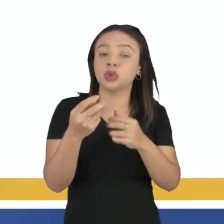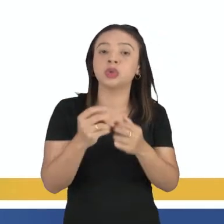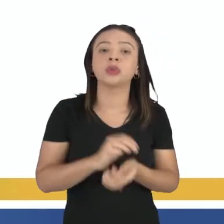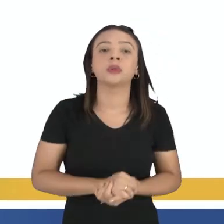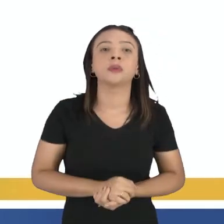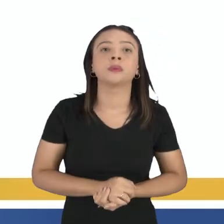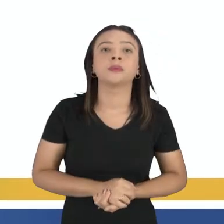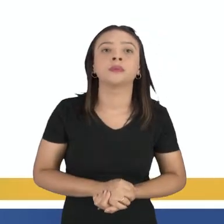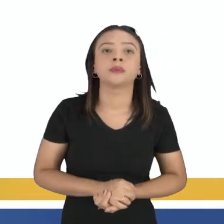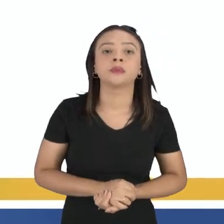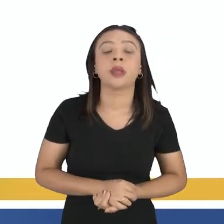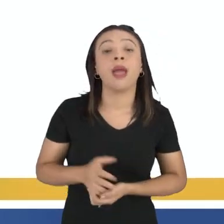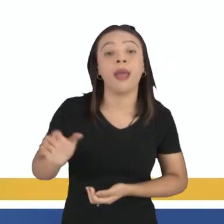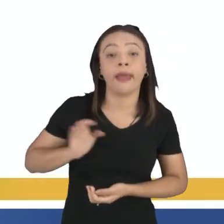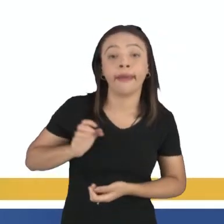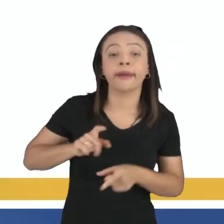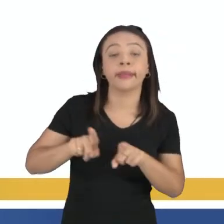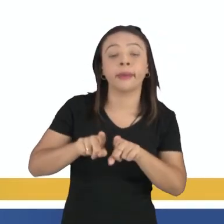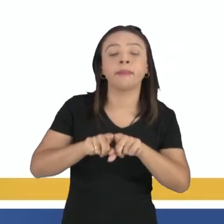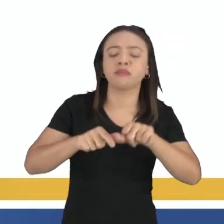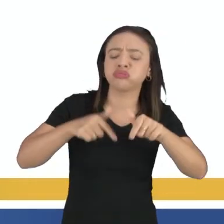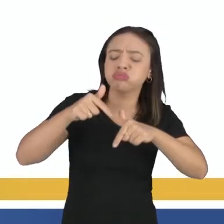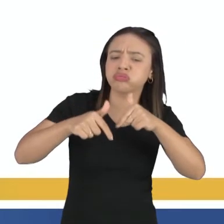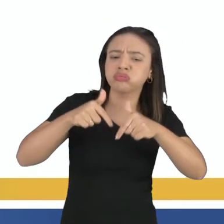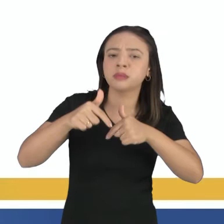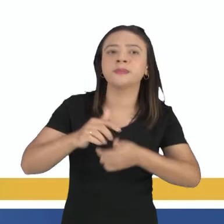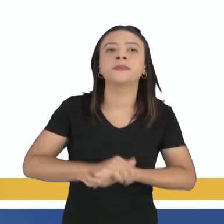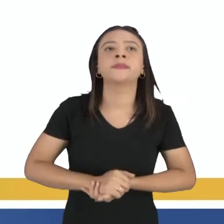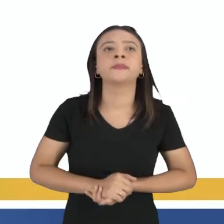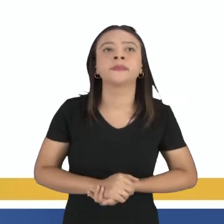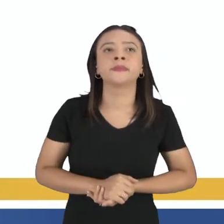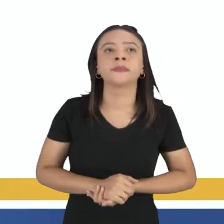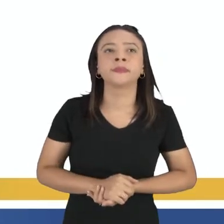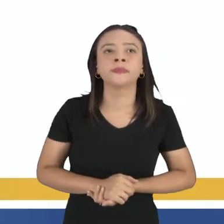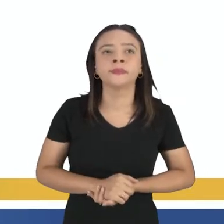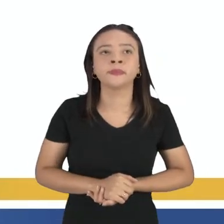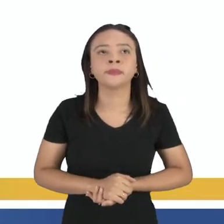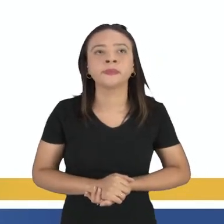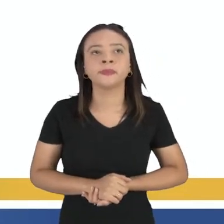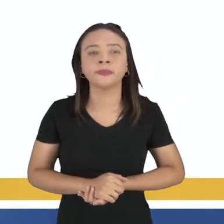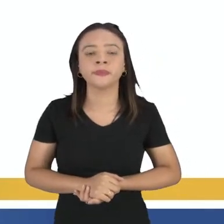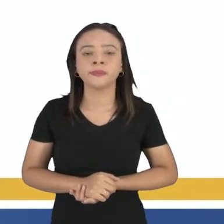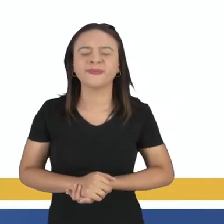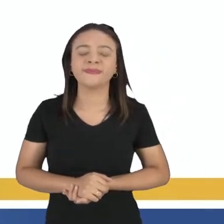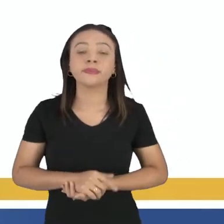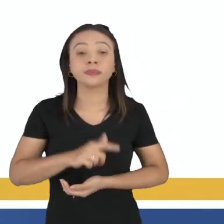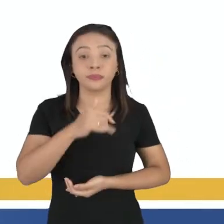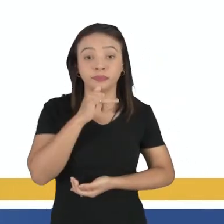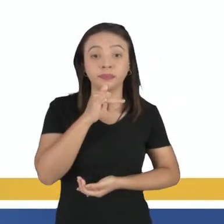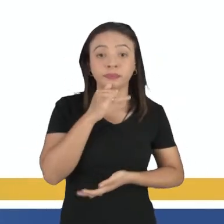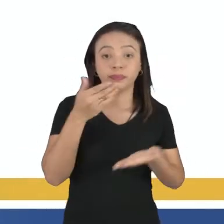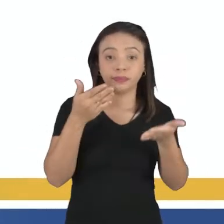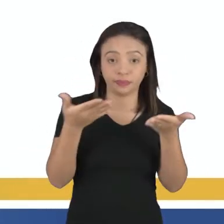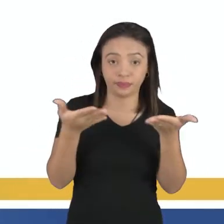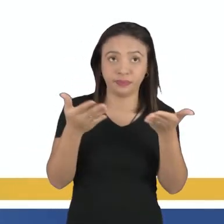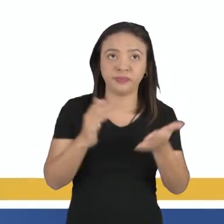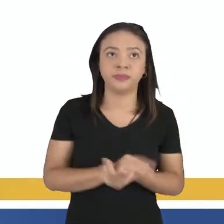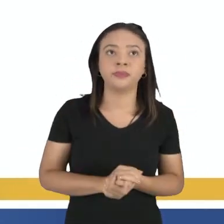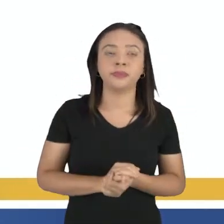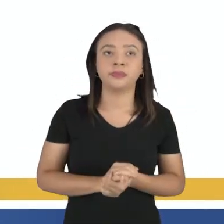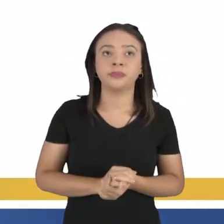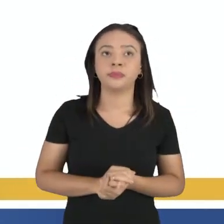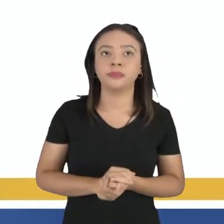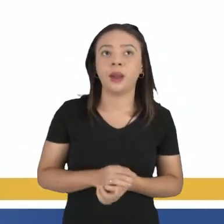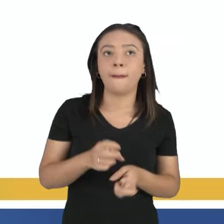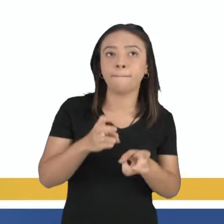né? Mariana, além de rica, ela trabalha muito, né? Certo? Então, vamos ver aqui outros exemplos, ó. Verifique